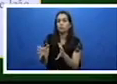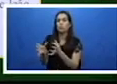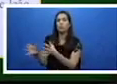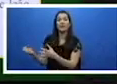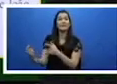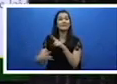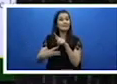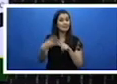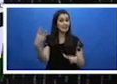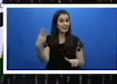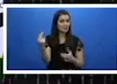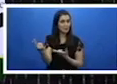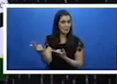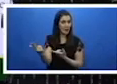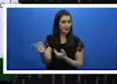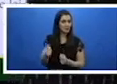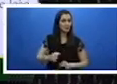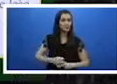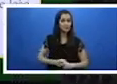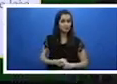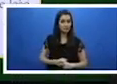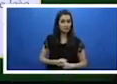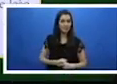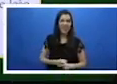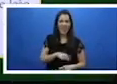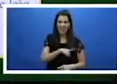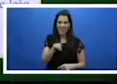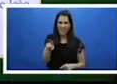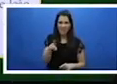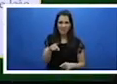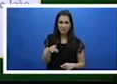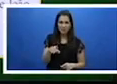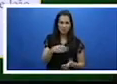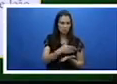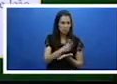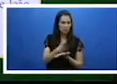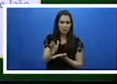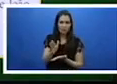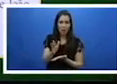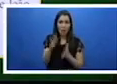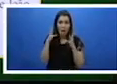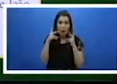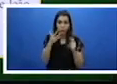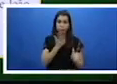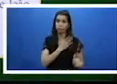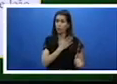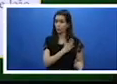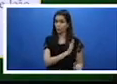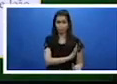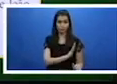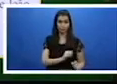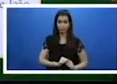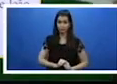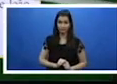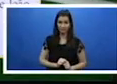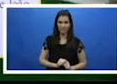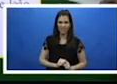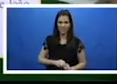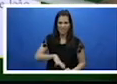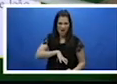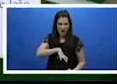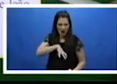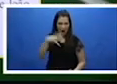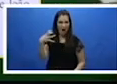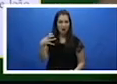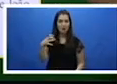3 partes iguais. Essa divisão não agradou nem um pouco o leão. Irado, ele